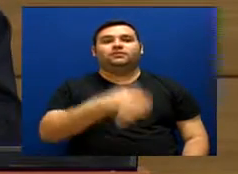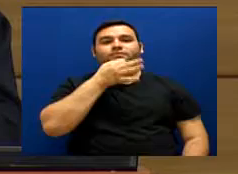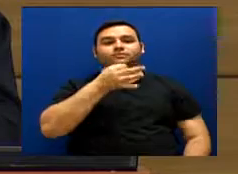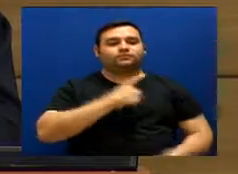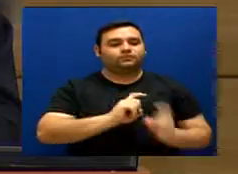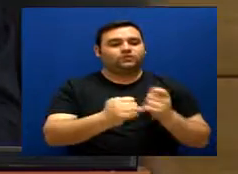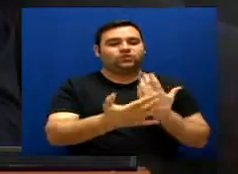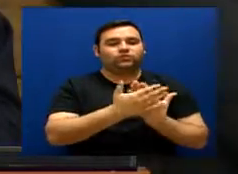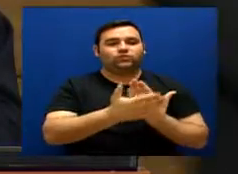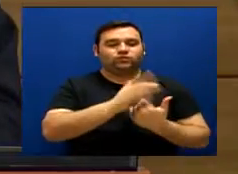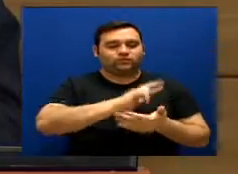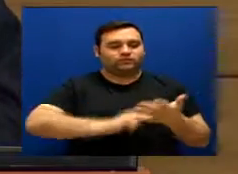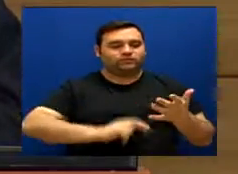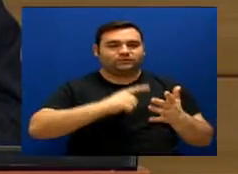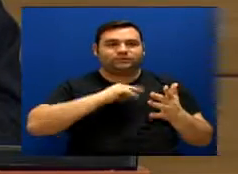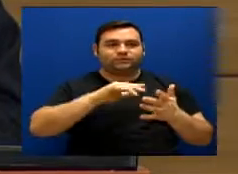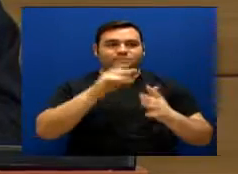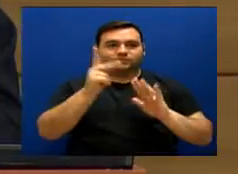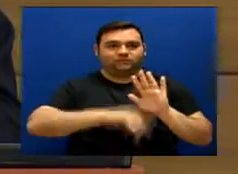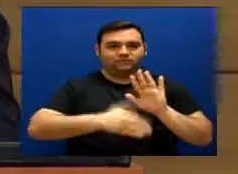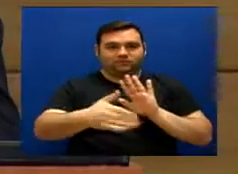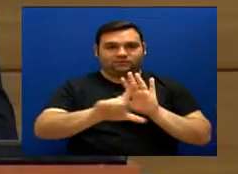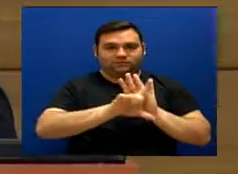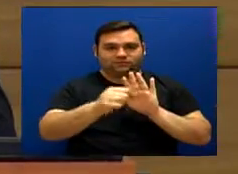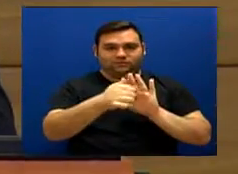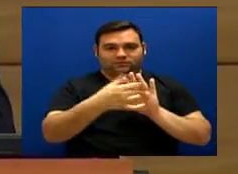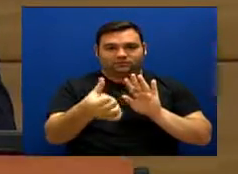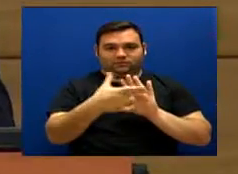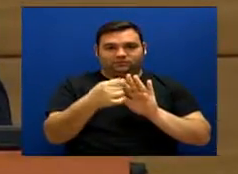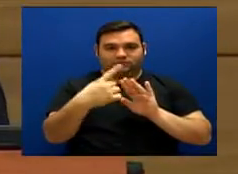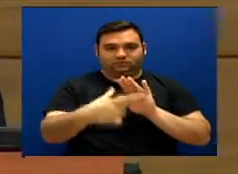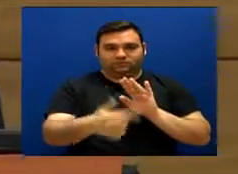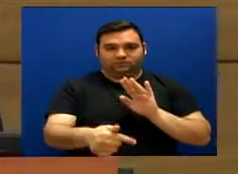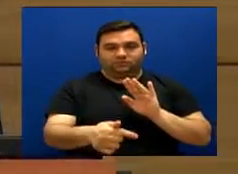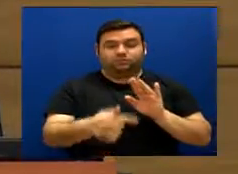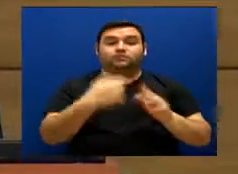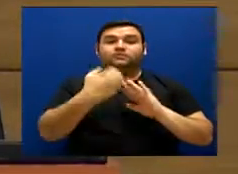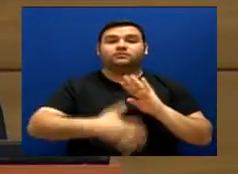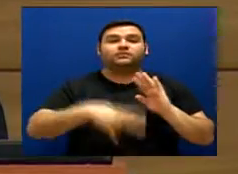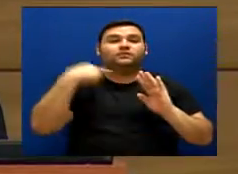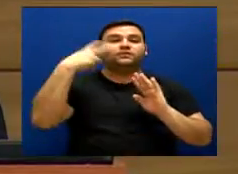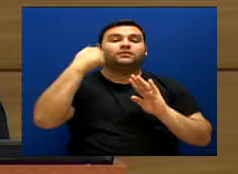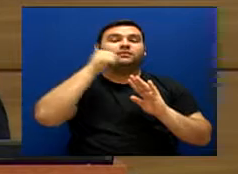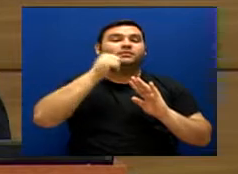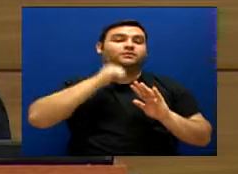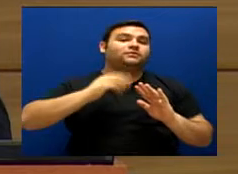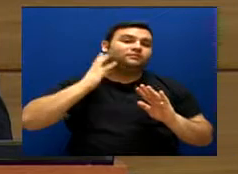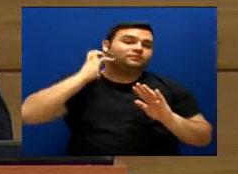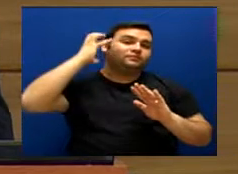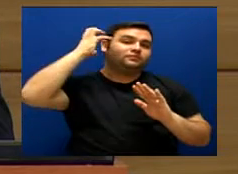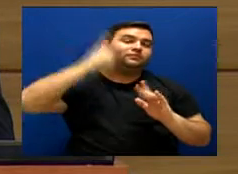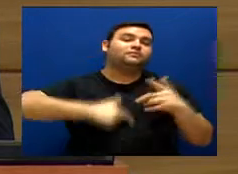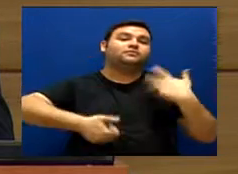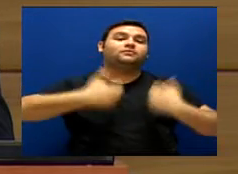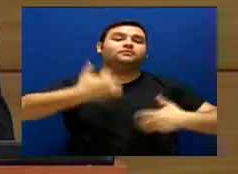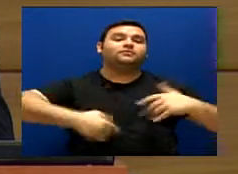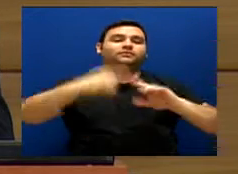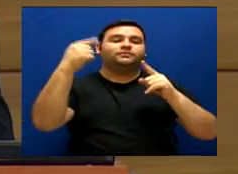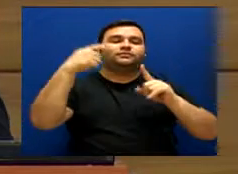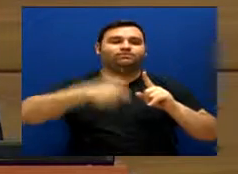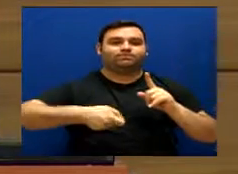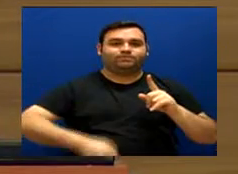Parecer da comissão da redação ao projeto de lei 76 de 2017, da vereadora Fernanda Garcia, institui